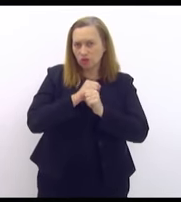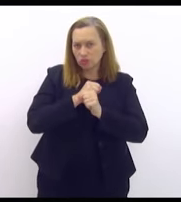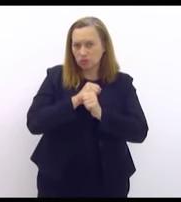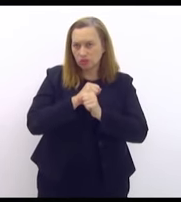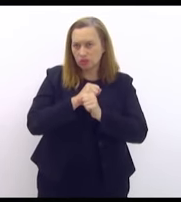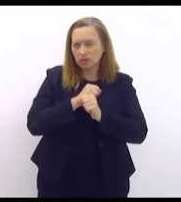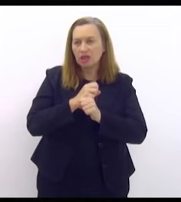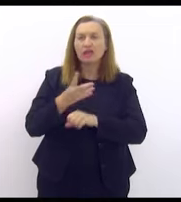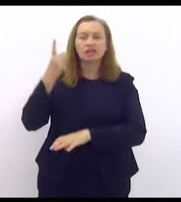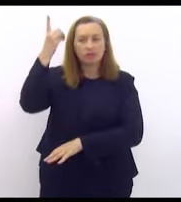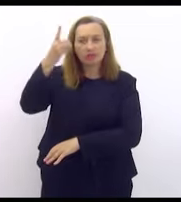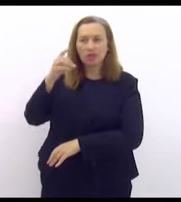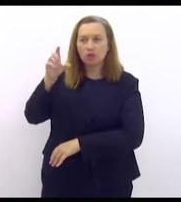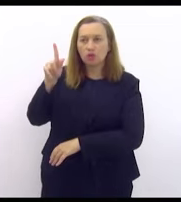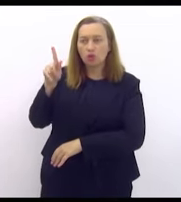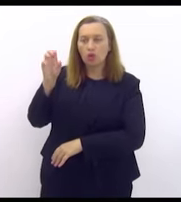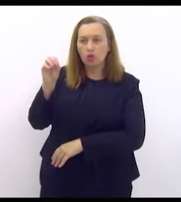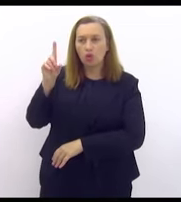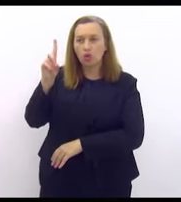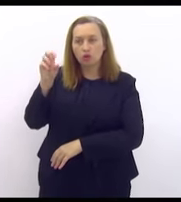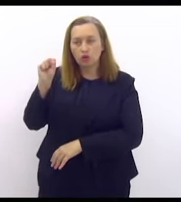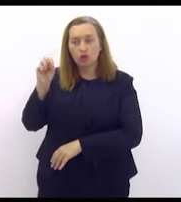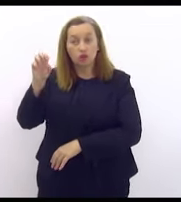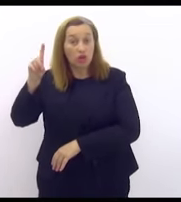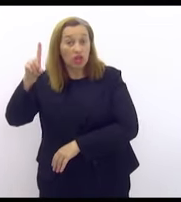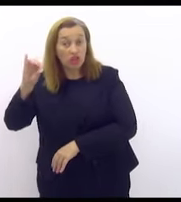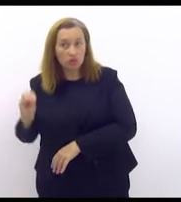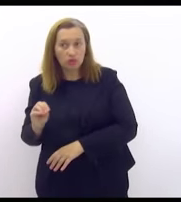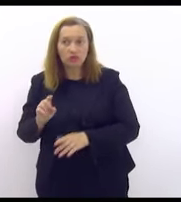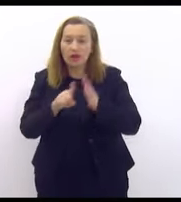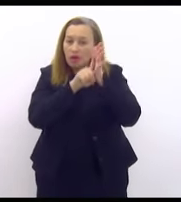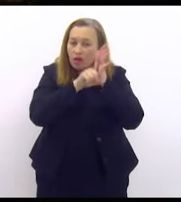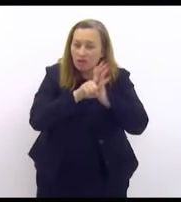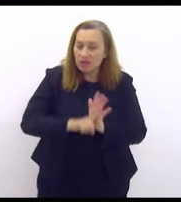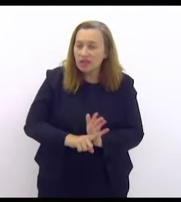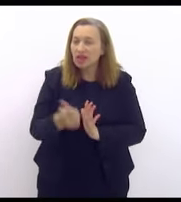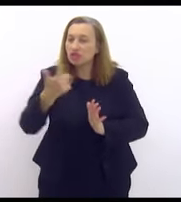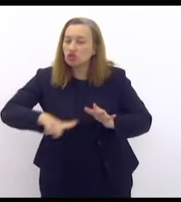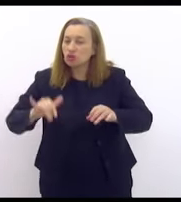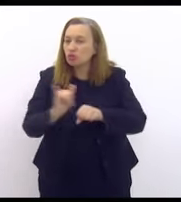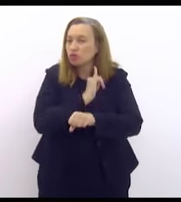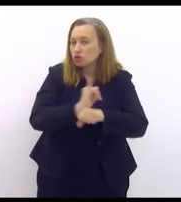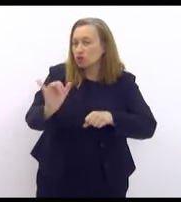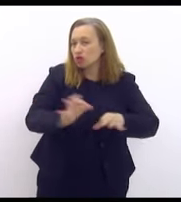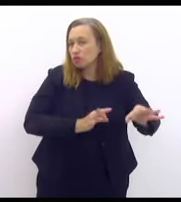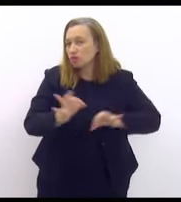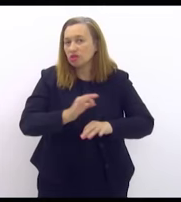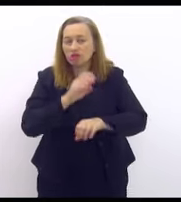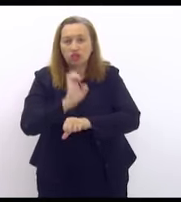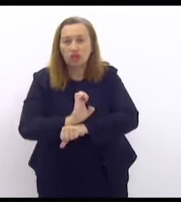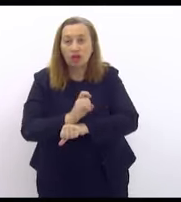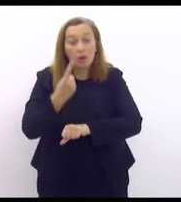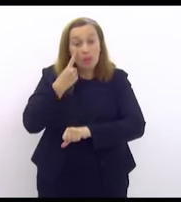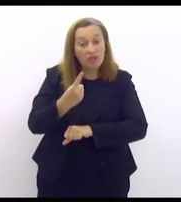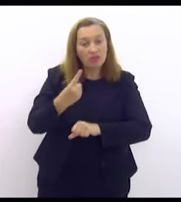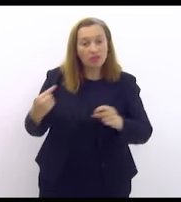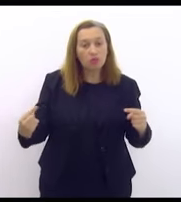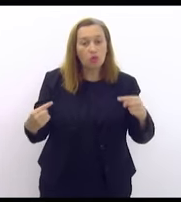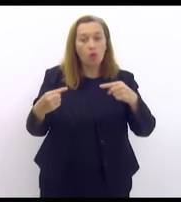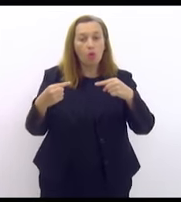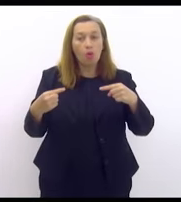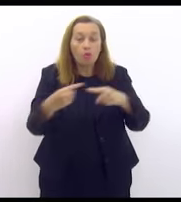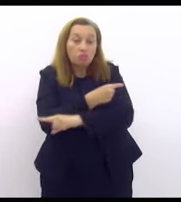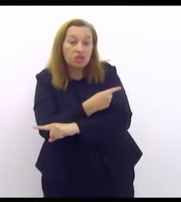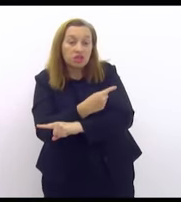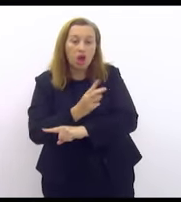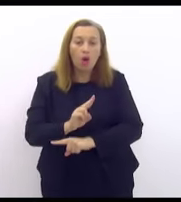anos, deputado Cozzolino, essa casa aqui vai rever esse plano estratégico econômico do Estado para ver se está compatível ou